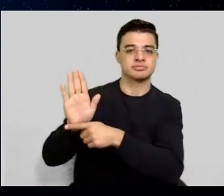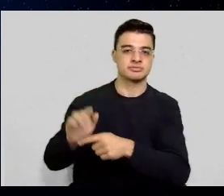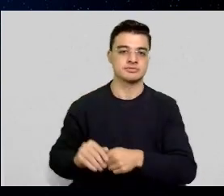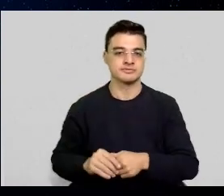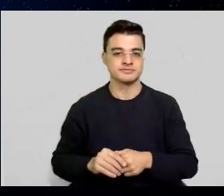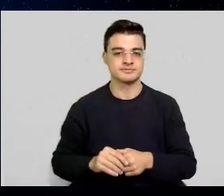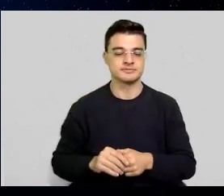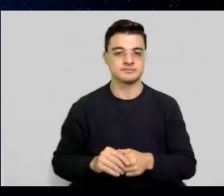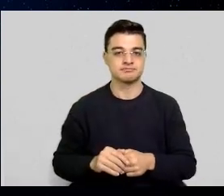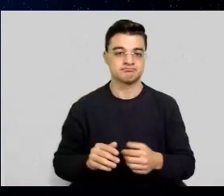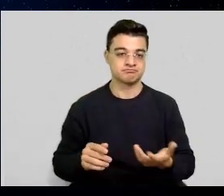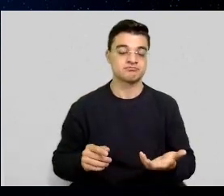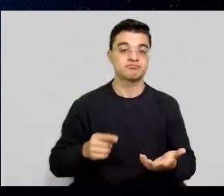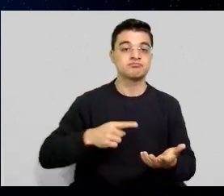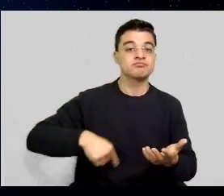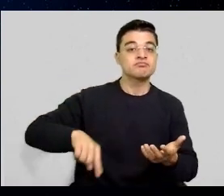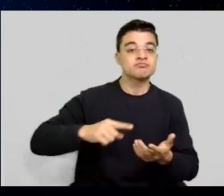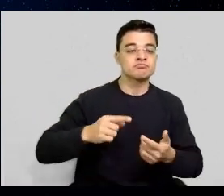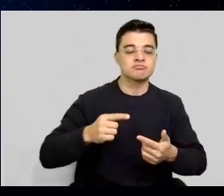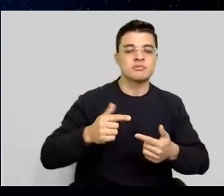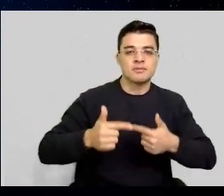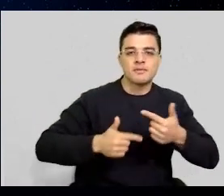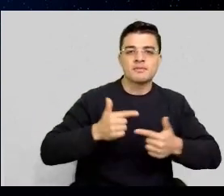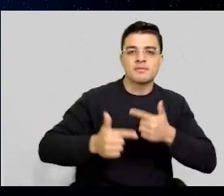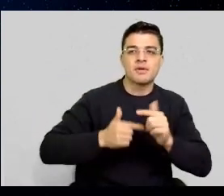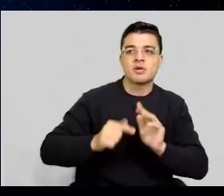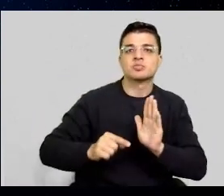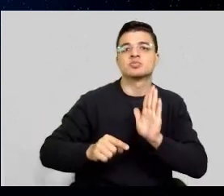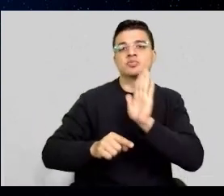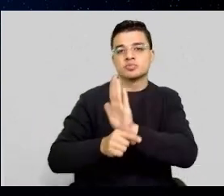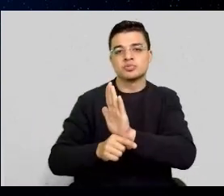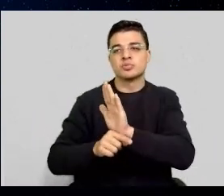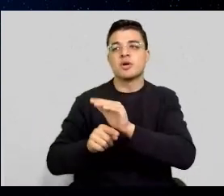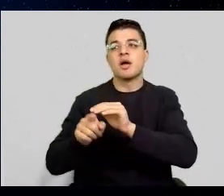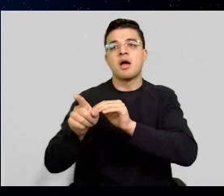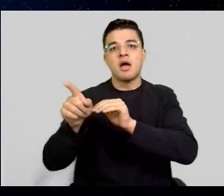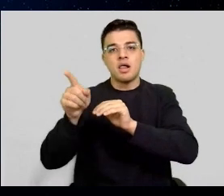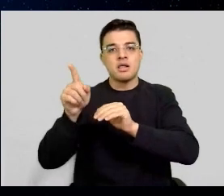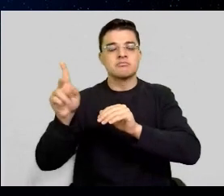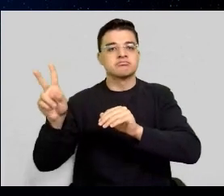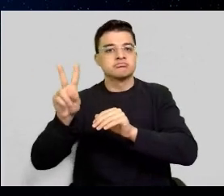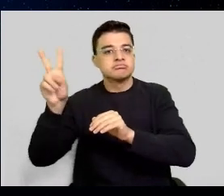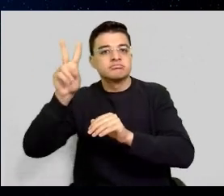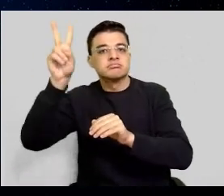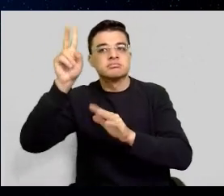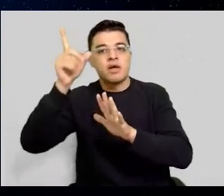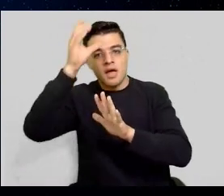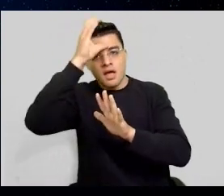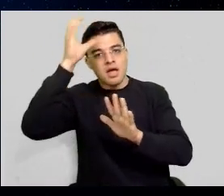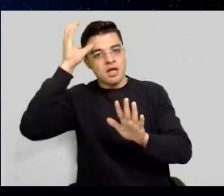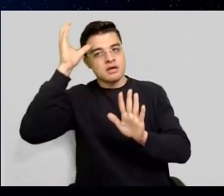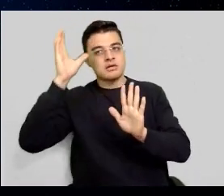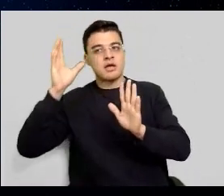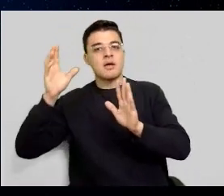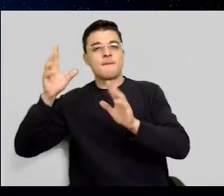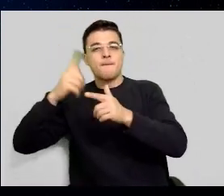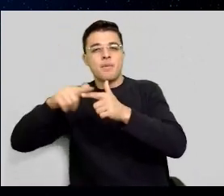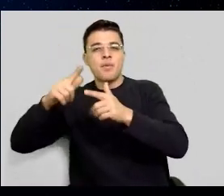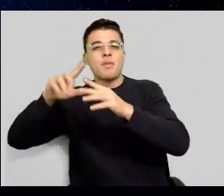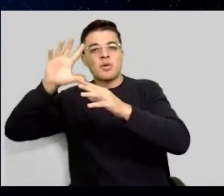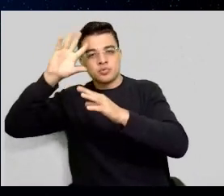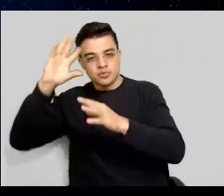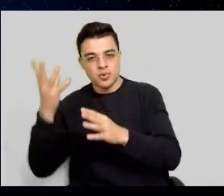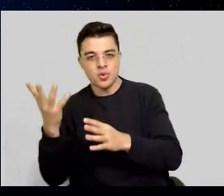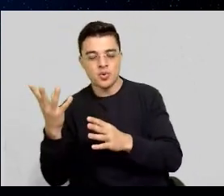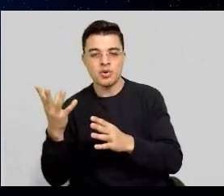entregamos valor lá na ponta final em relação ao que a gente entrega, o modelo como nós nos propusemos a entregar, é